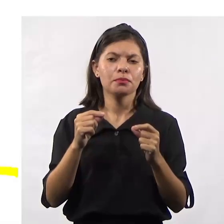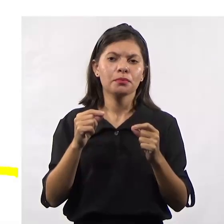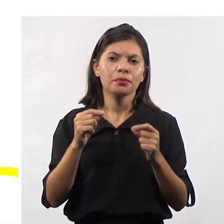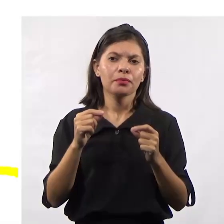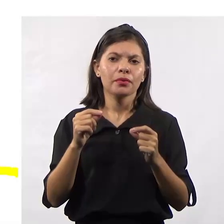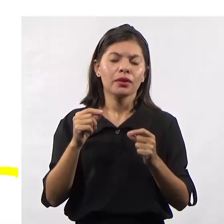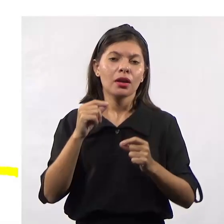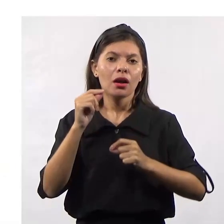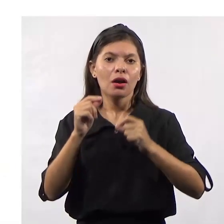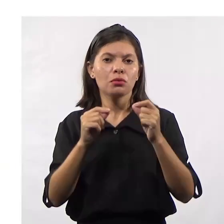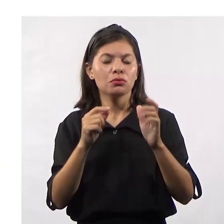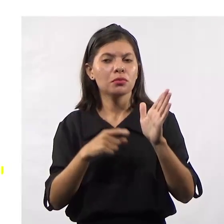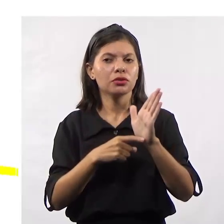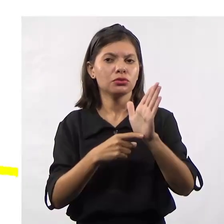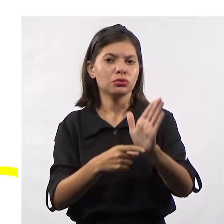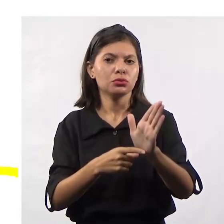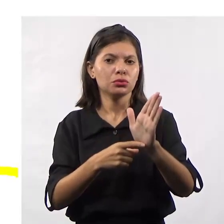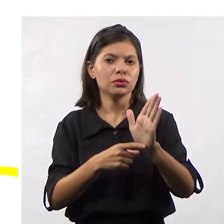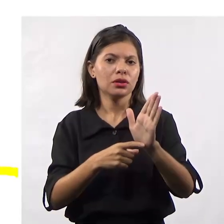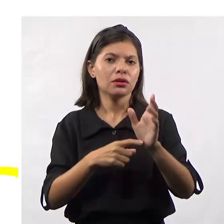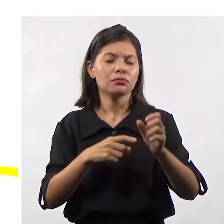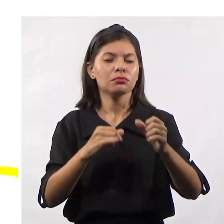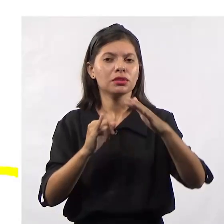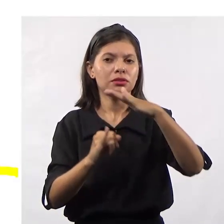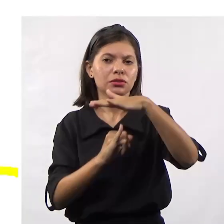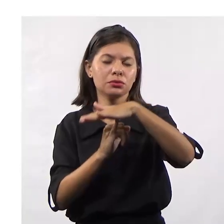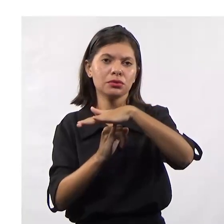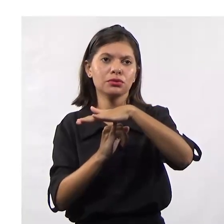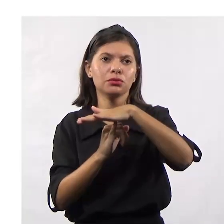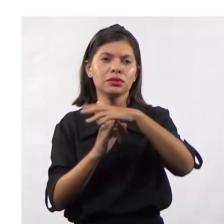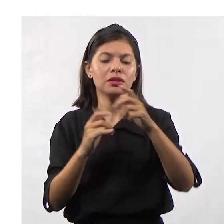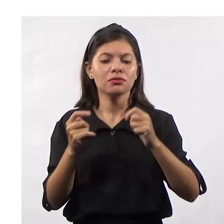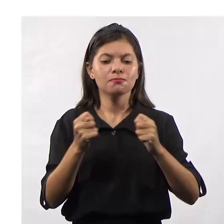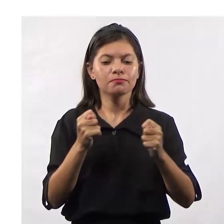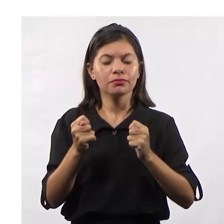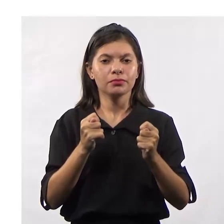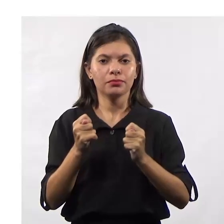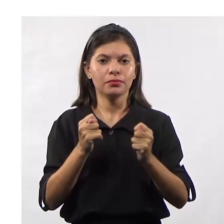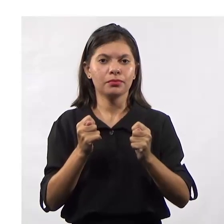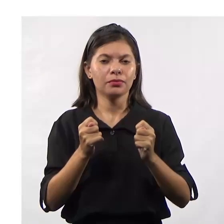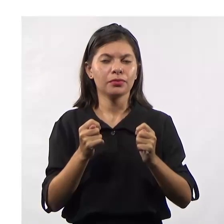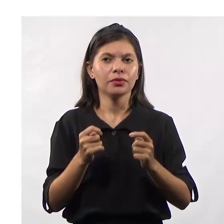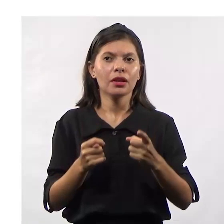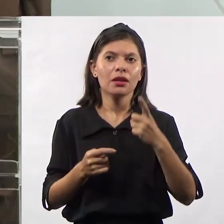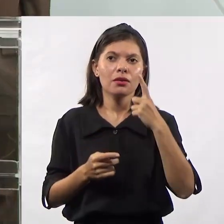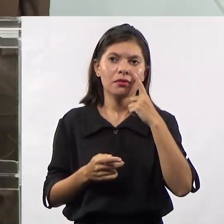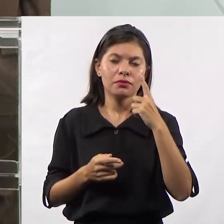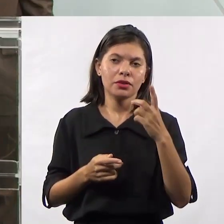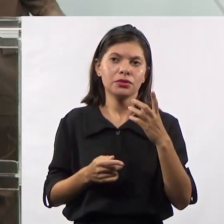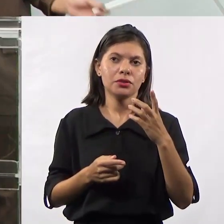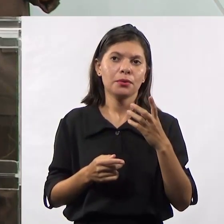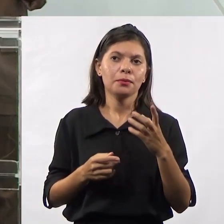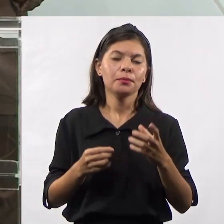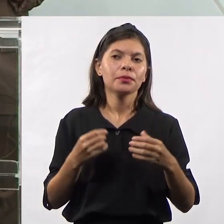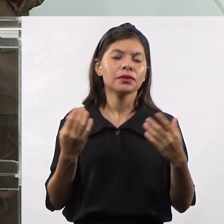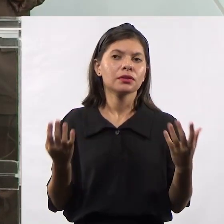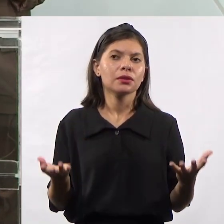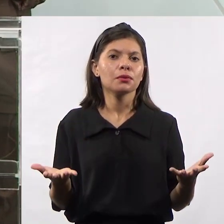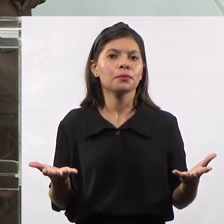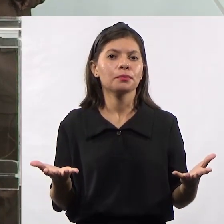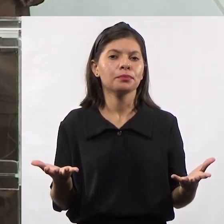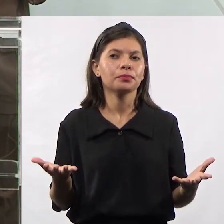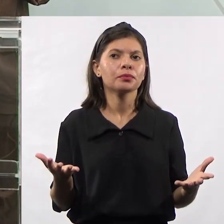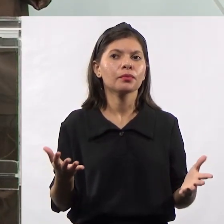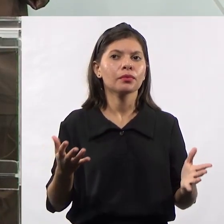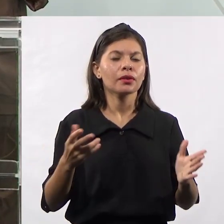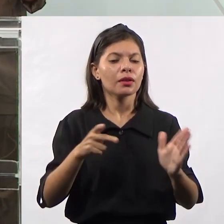conforme organização dos órgãos de controle. Vejam, então, que